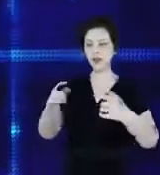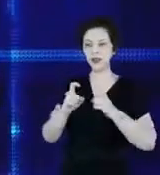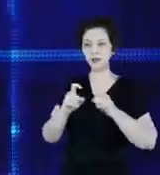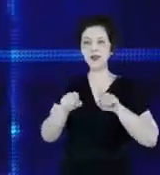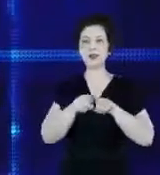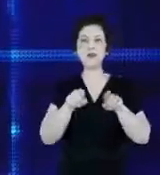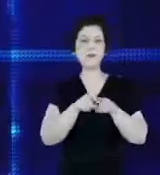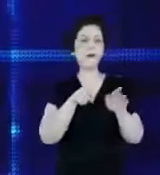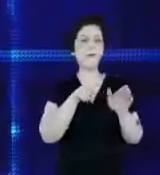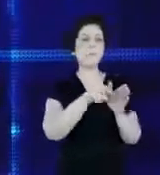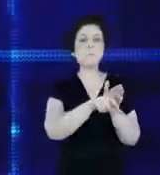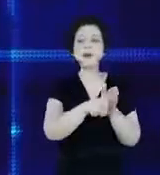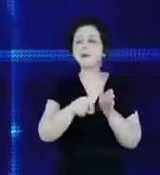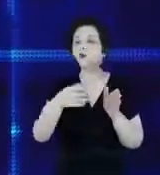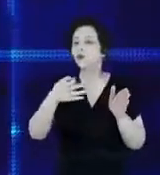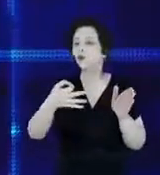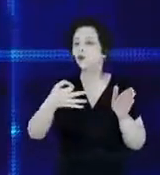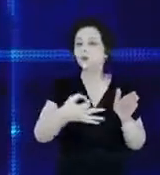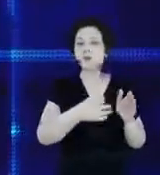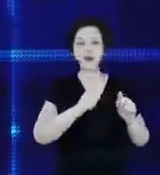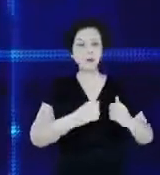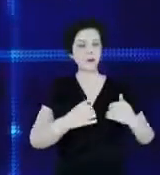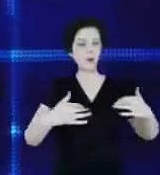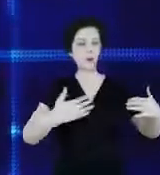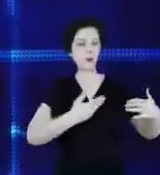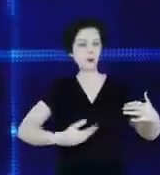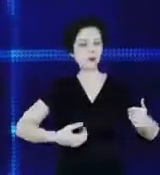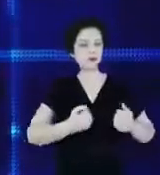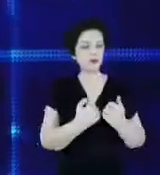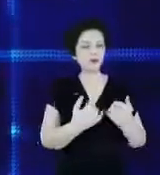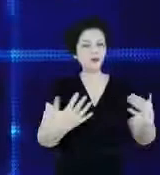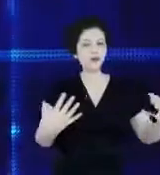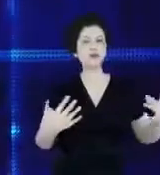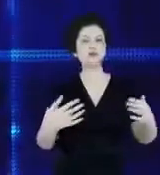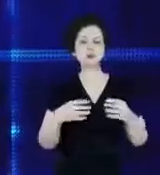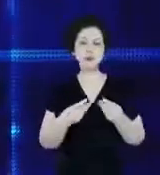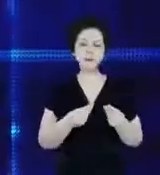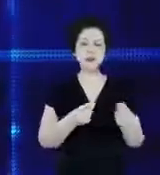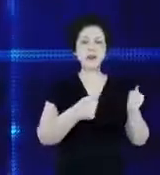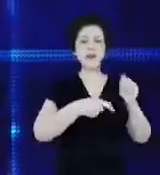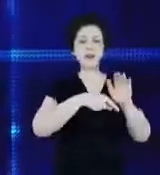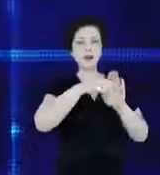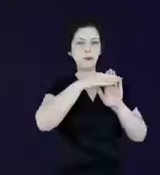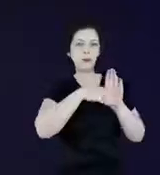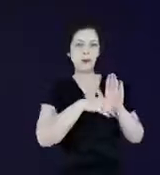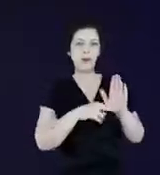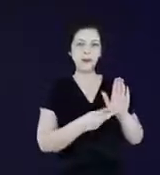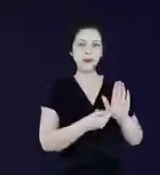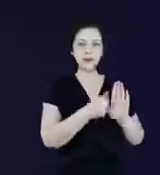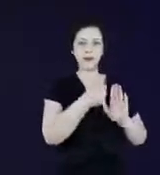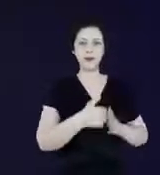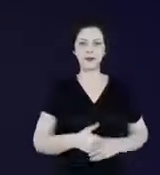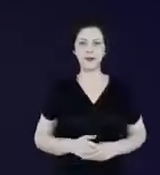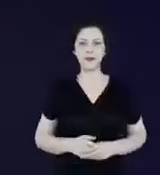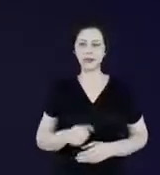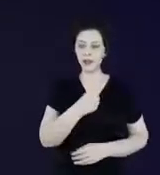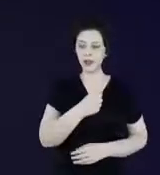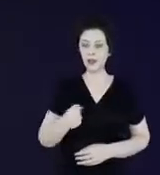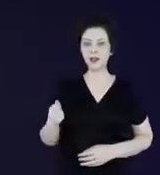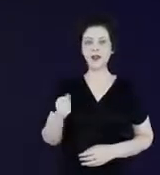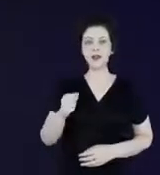pública, para a gente estar sempre aprimorando esses nossos regulamentos. Bom, agora eu vou passar a palavra aqui para a Zil Miranda para